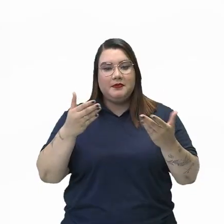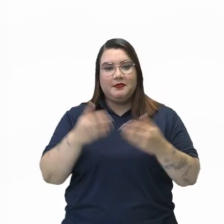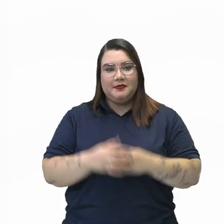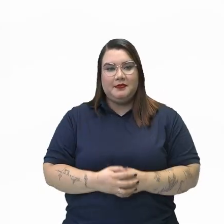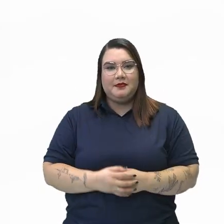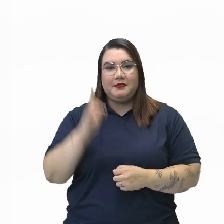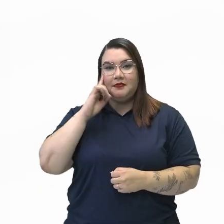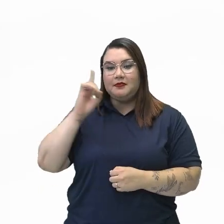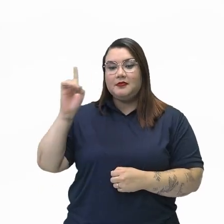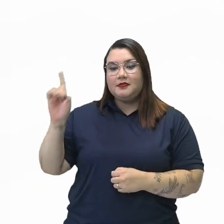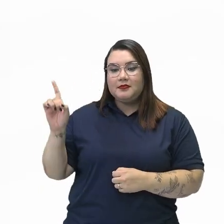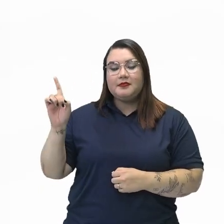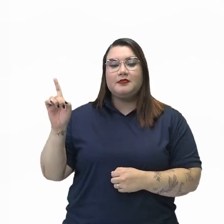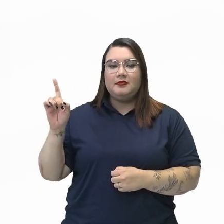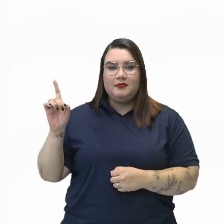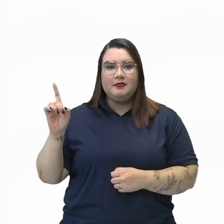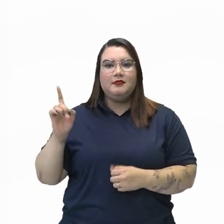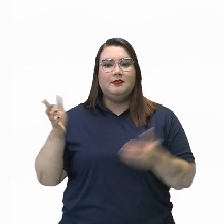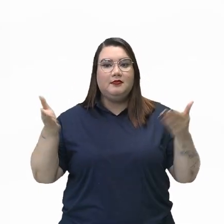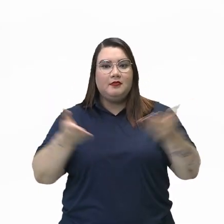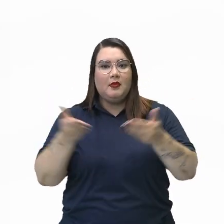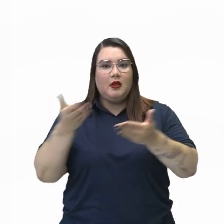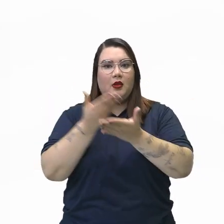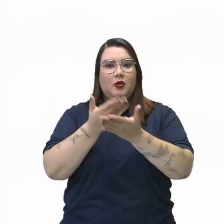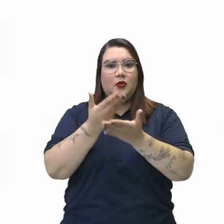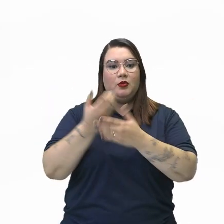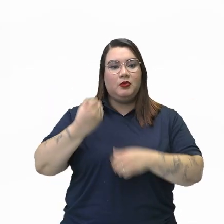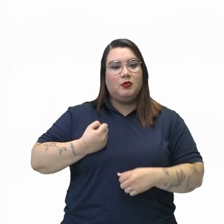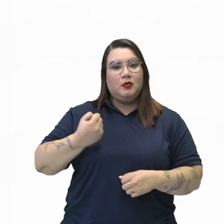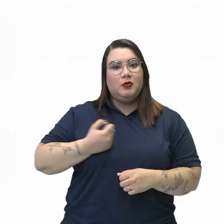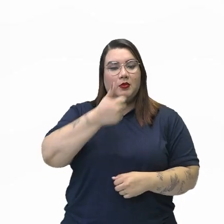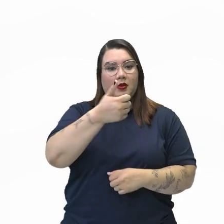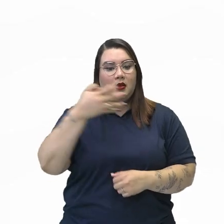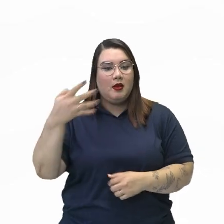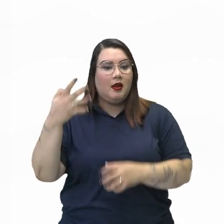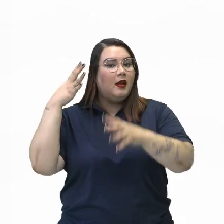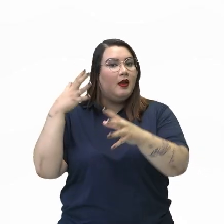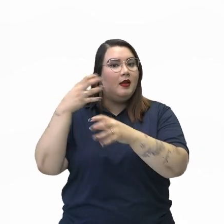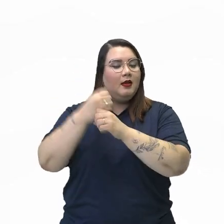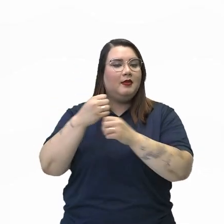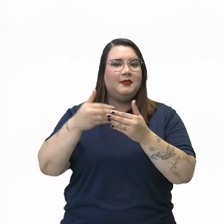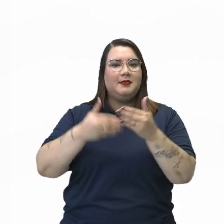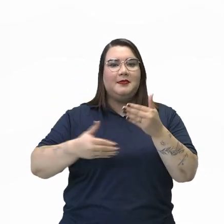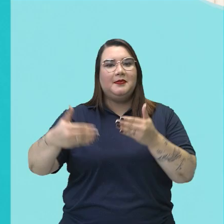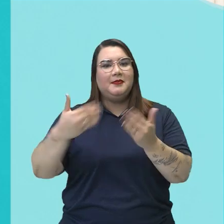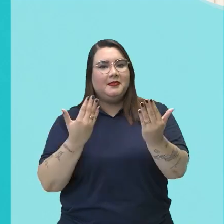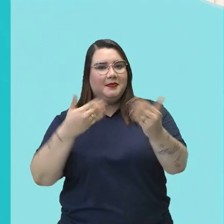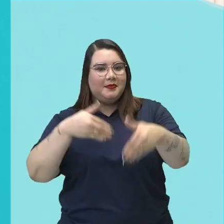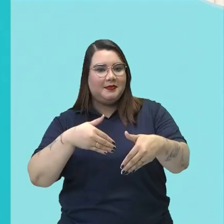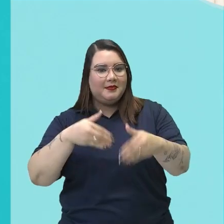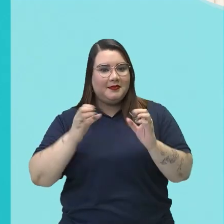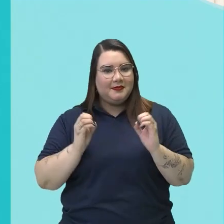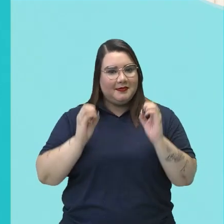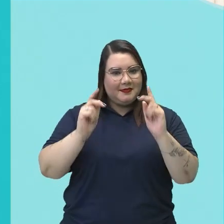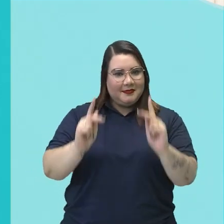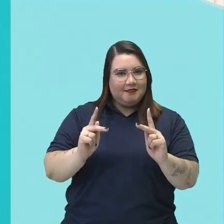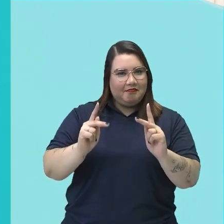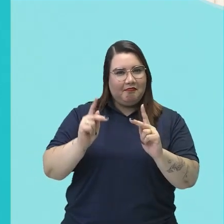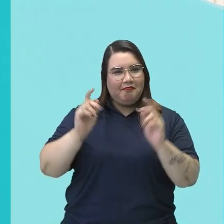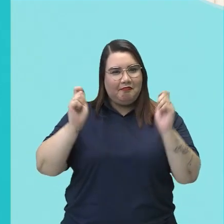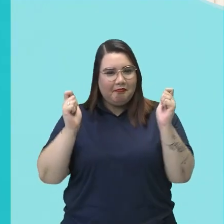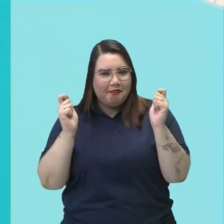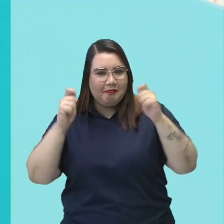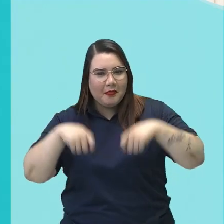hoje? Muito bem, hoje é a nossa aula 14, aula de revisão e avaliação. E aí,